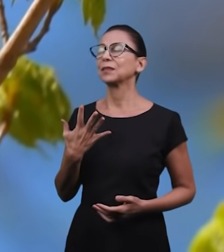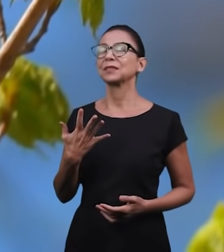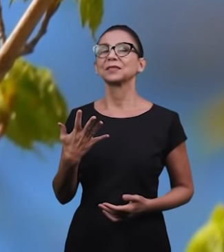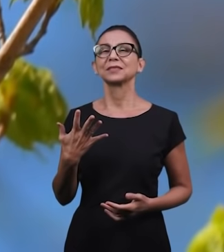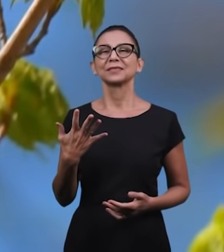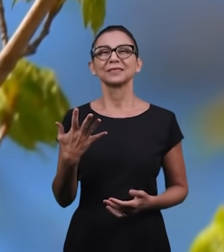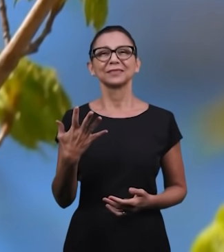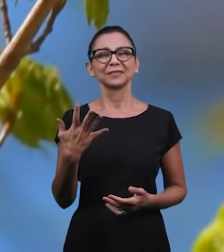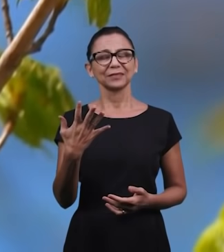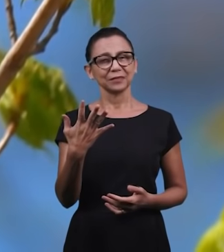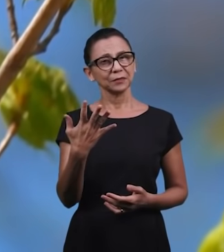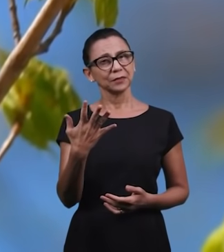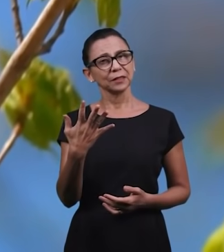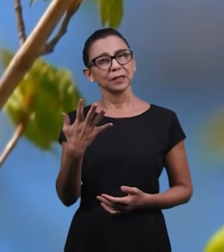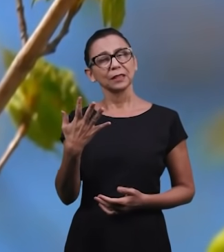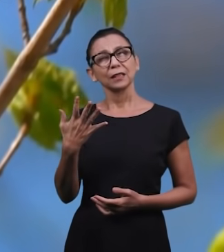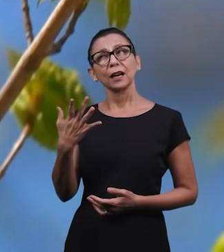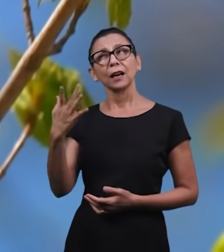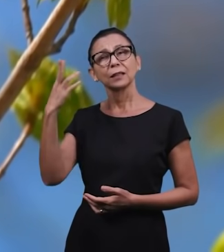amor.